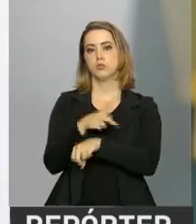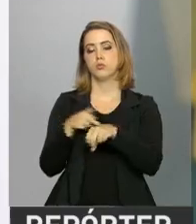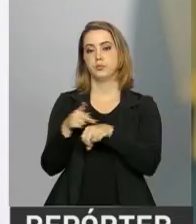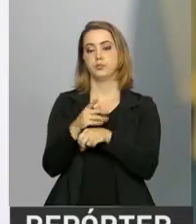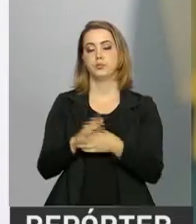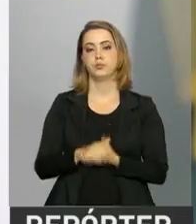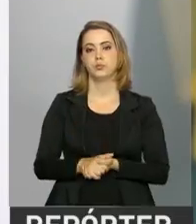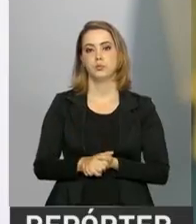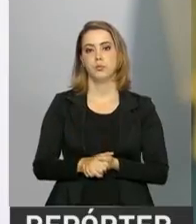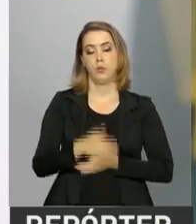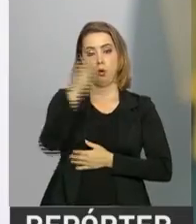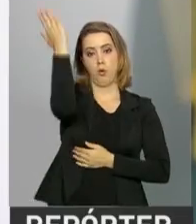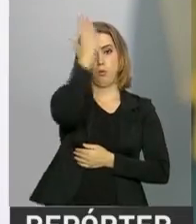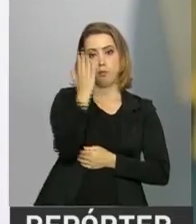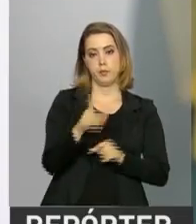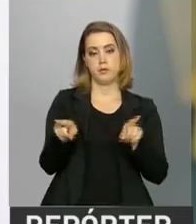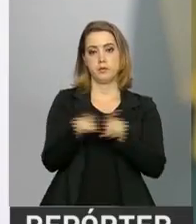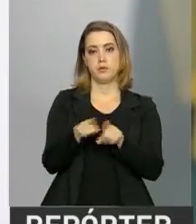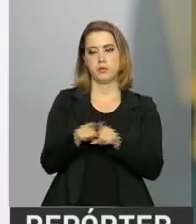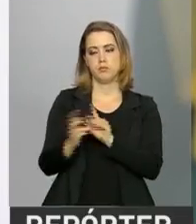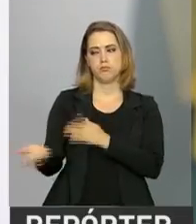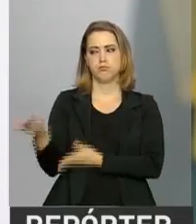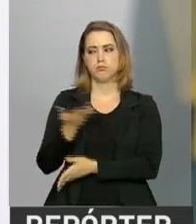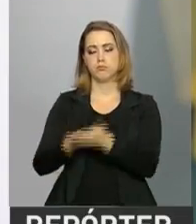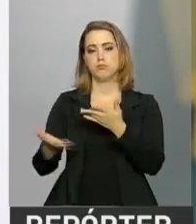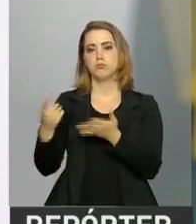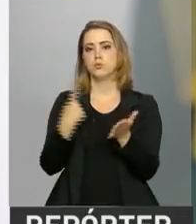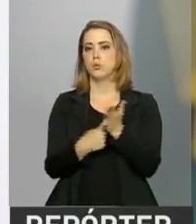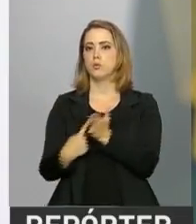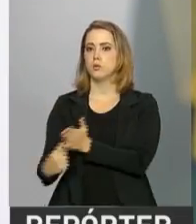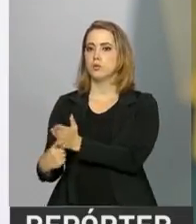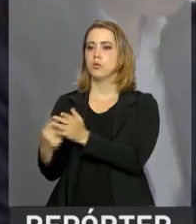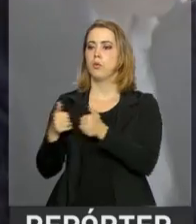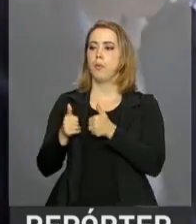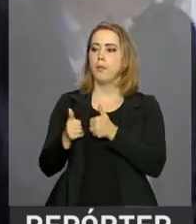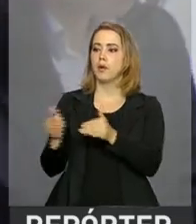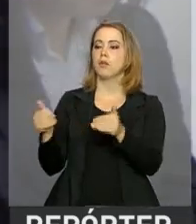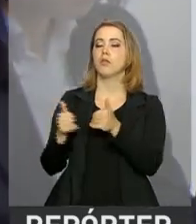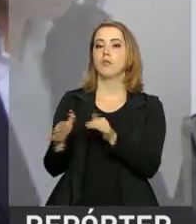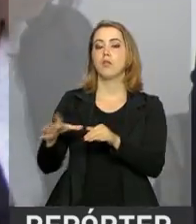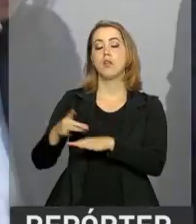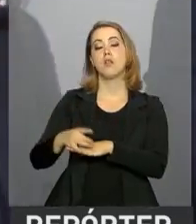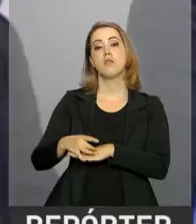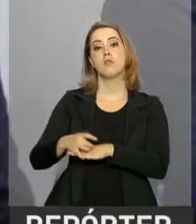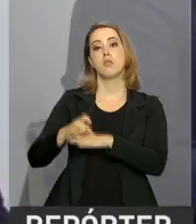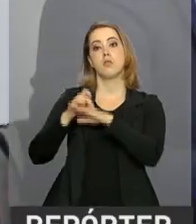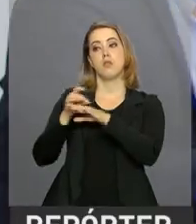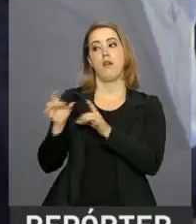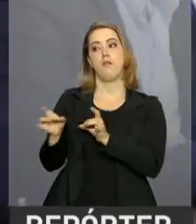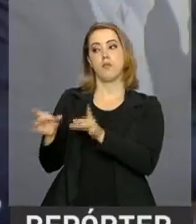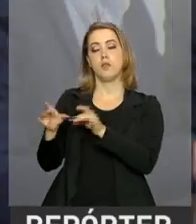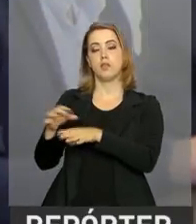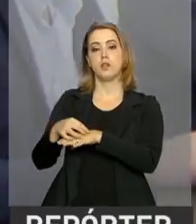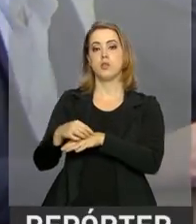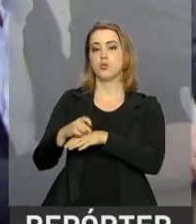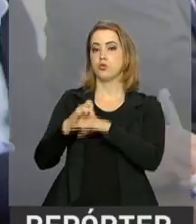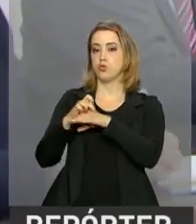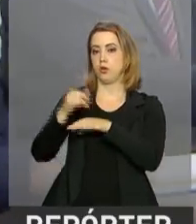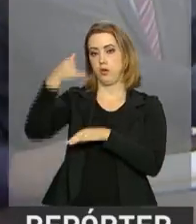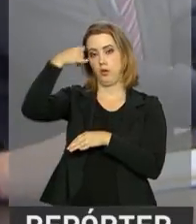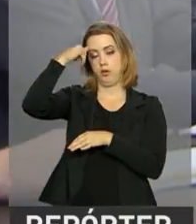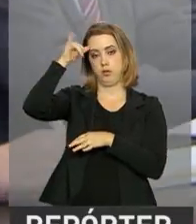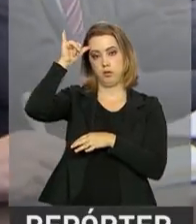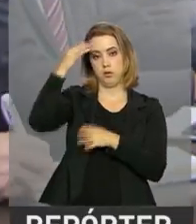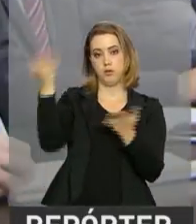O Brasil também negocia para abrir o mercado do país asiático para a carne bovina brasileira. Quer ainda avançar